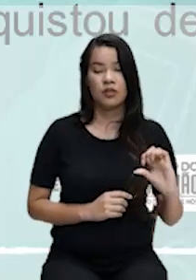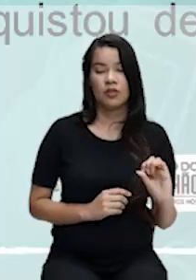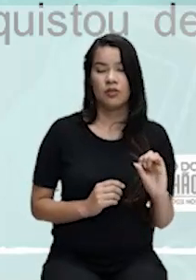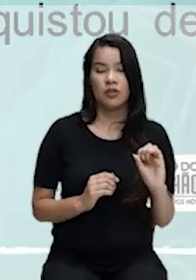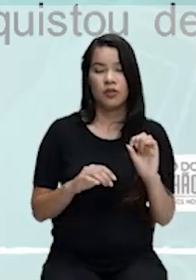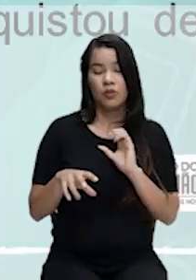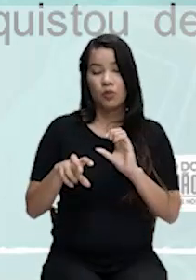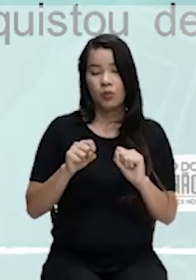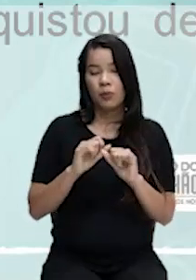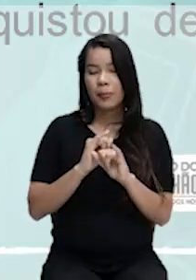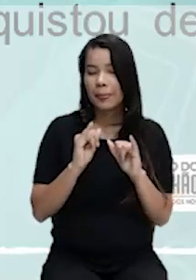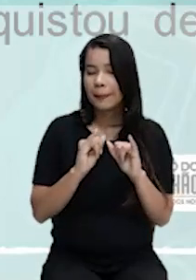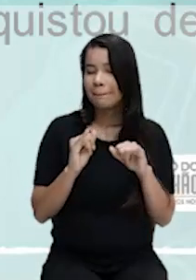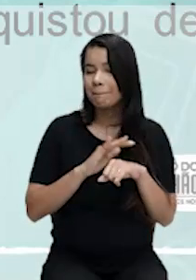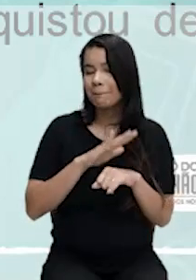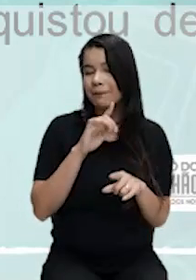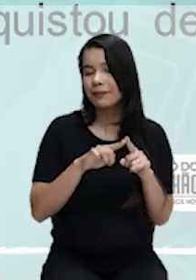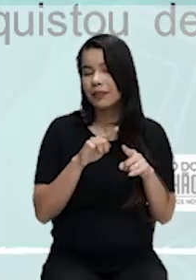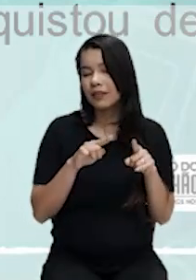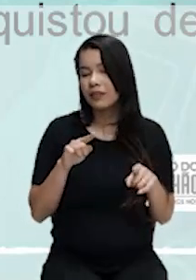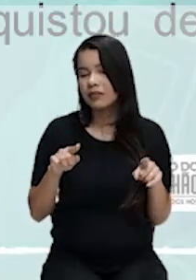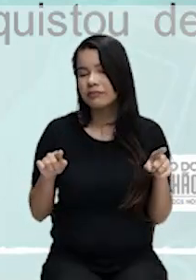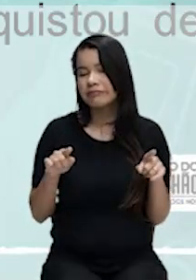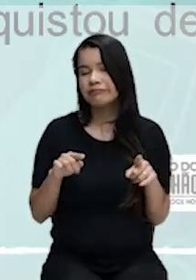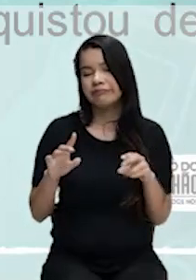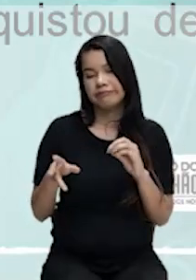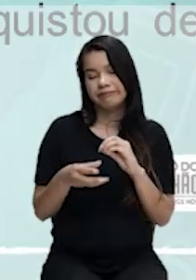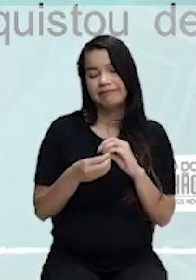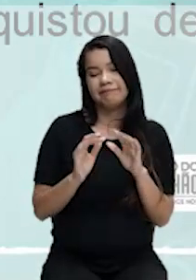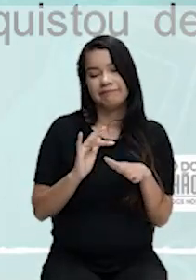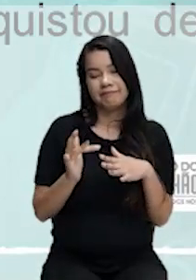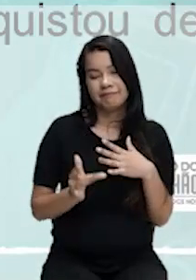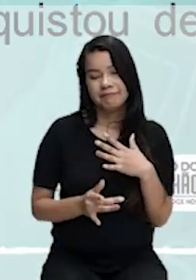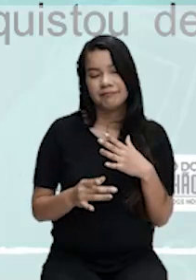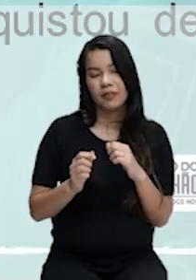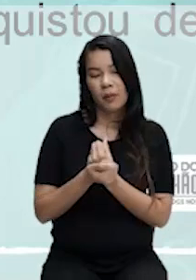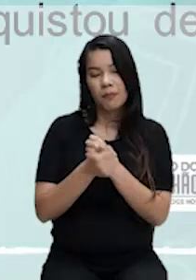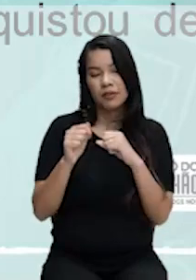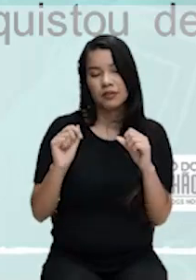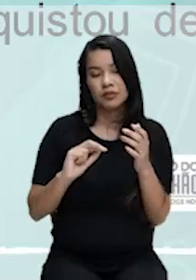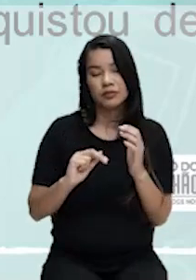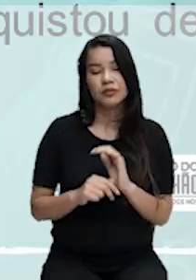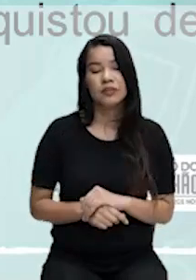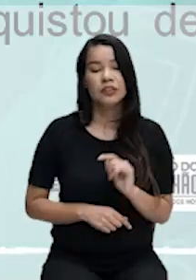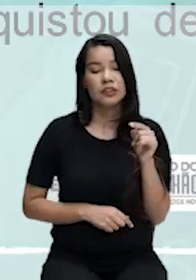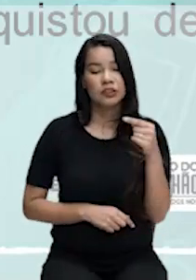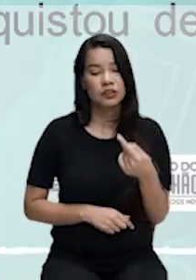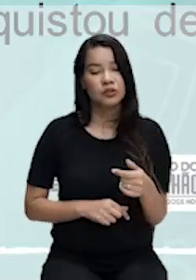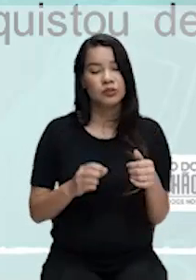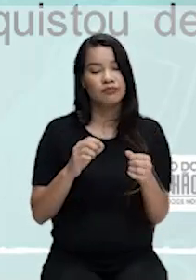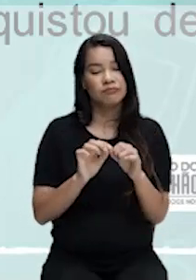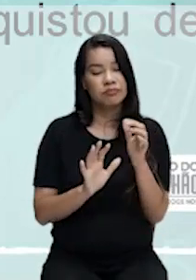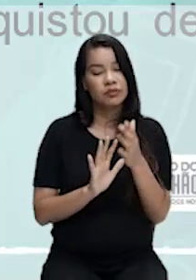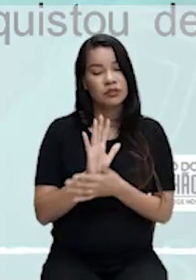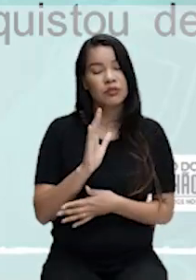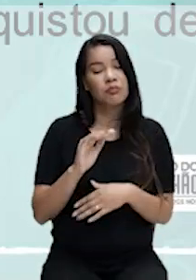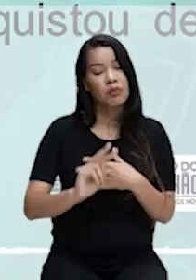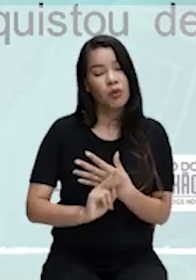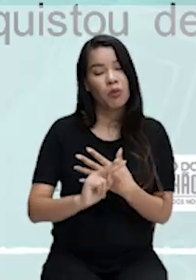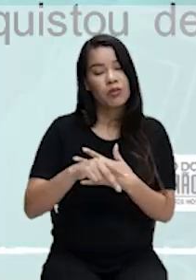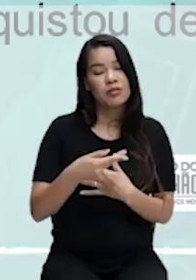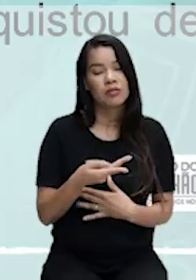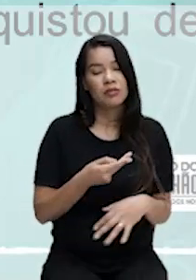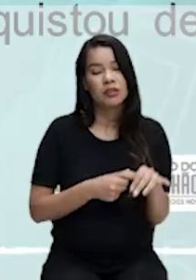mídias sociais aumentou significativamente. Isso acabou gerando algumas mudanças, como, por exemplo, o reposicionamento